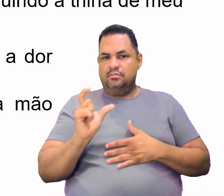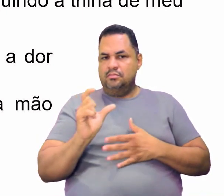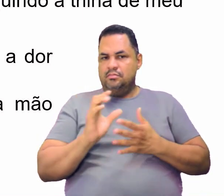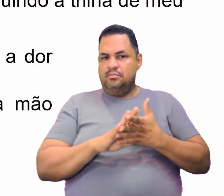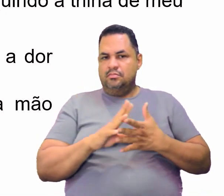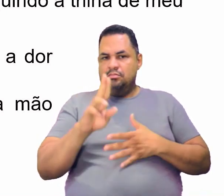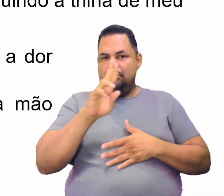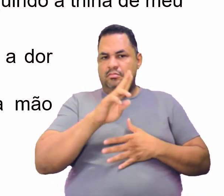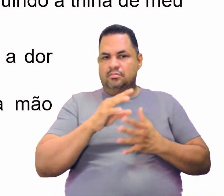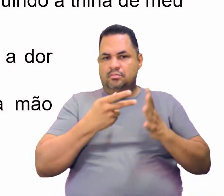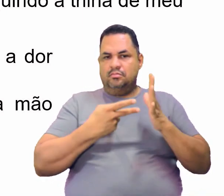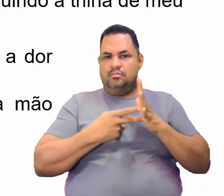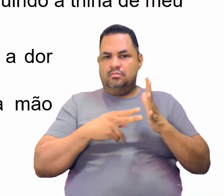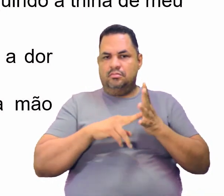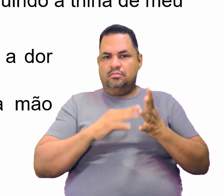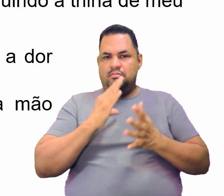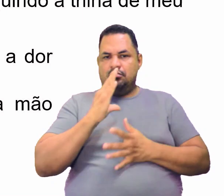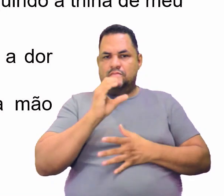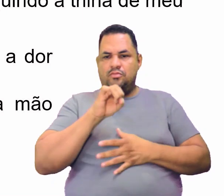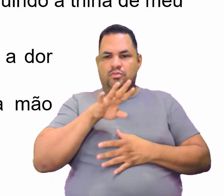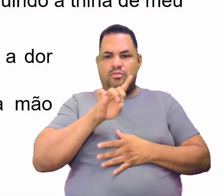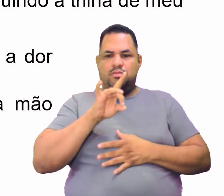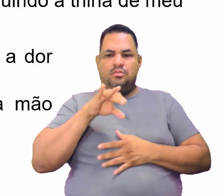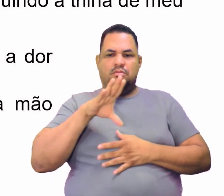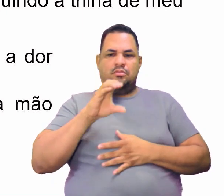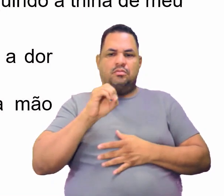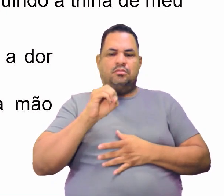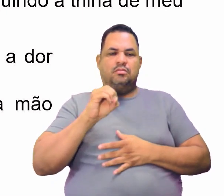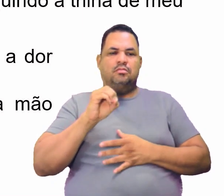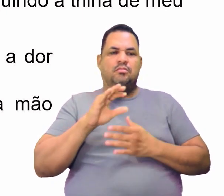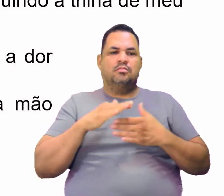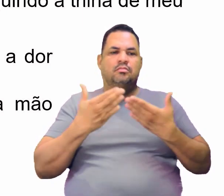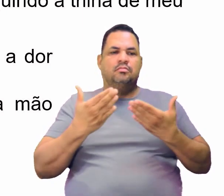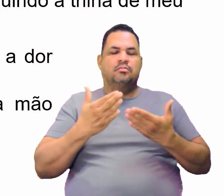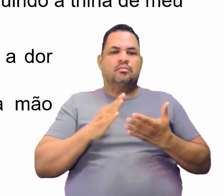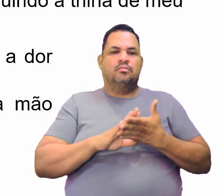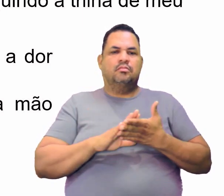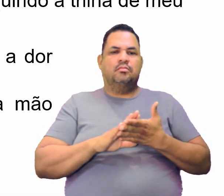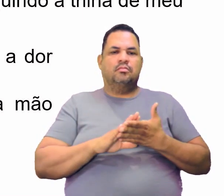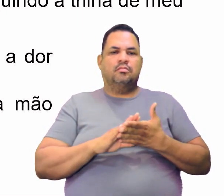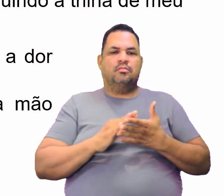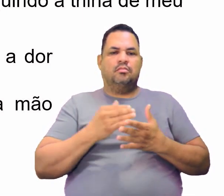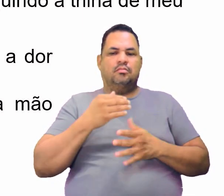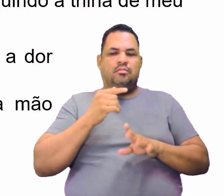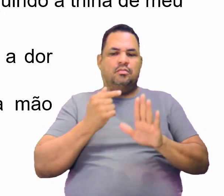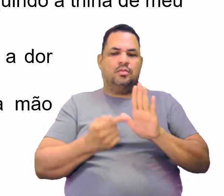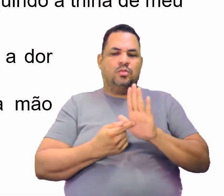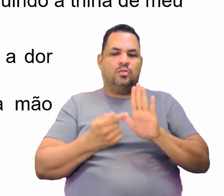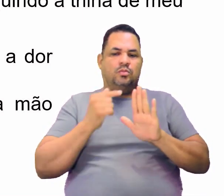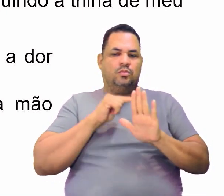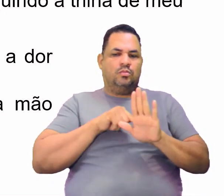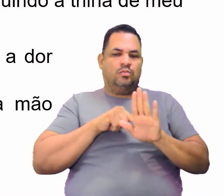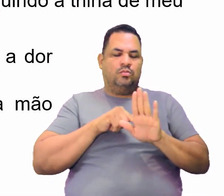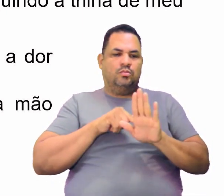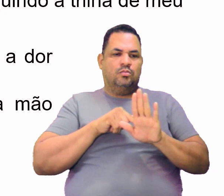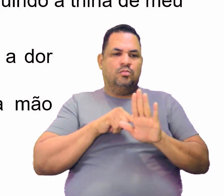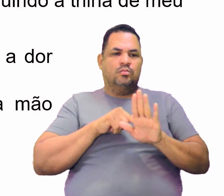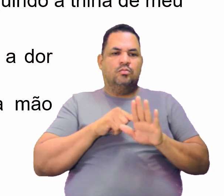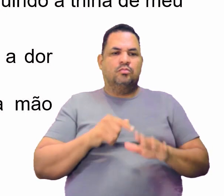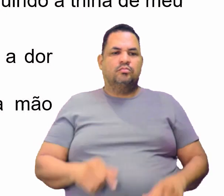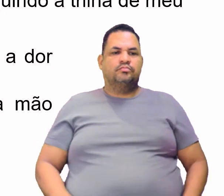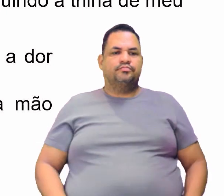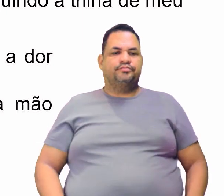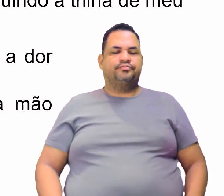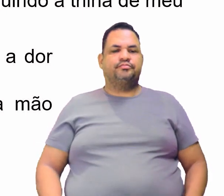palavra empregada com sentido conotativo. Conotativo é o sentido figurado. Só